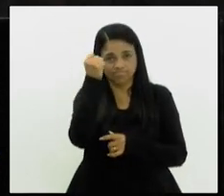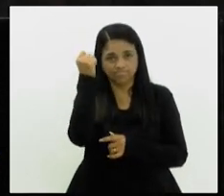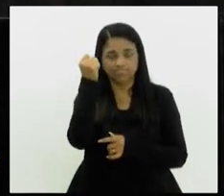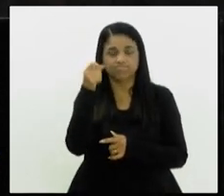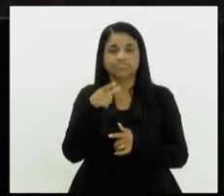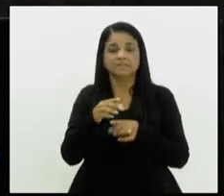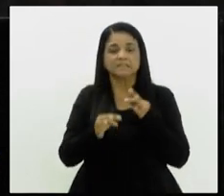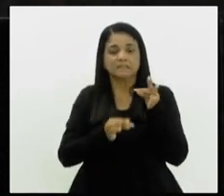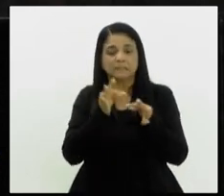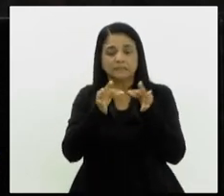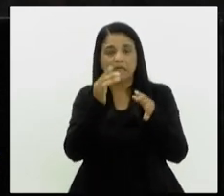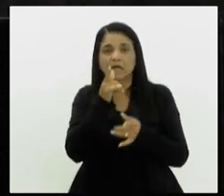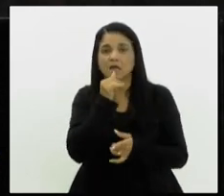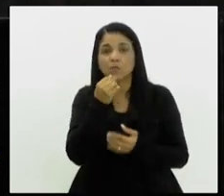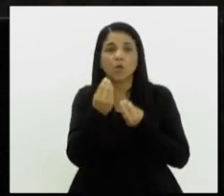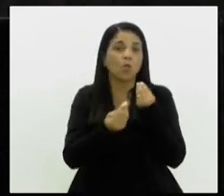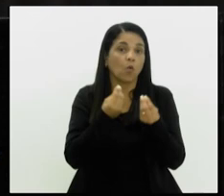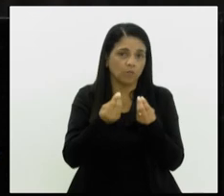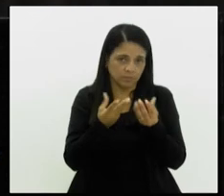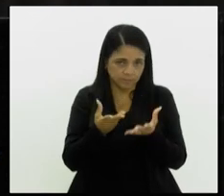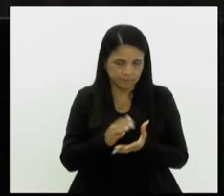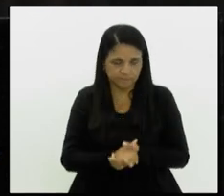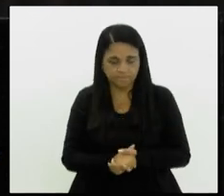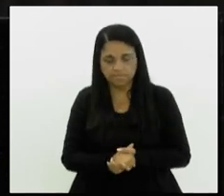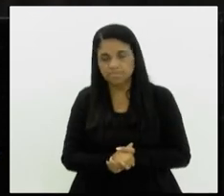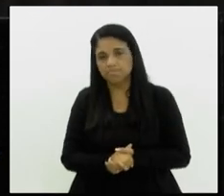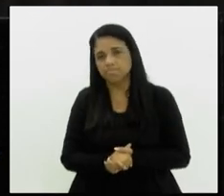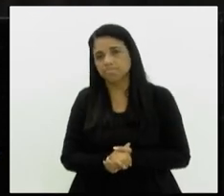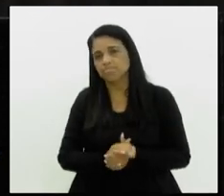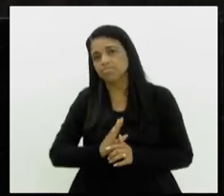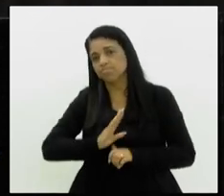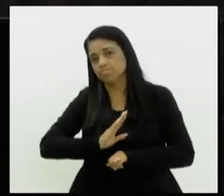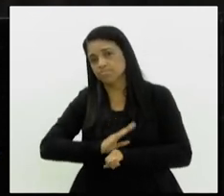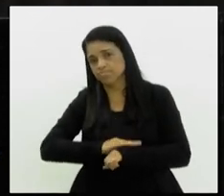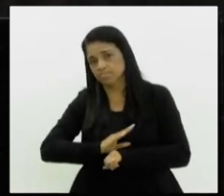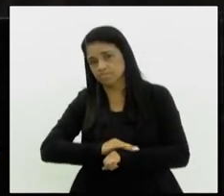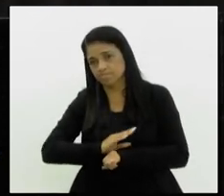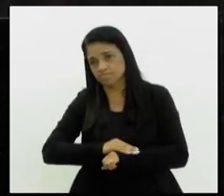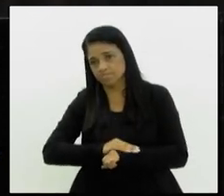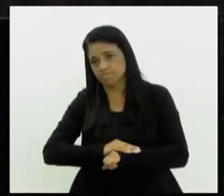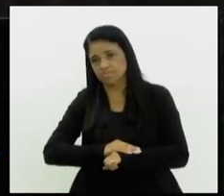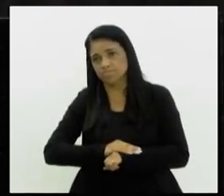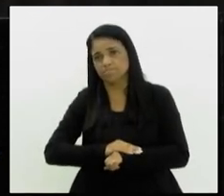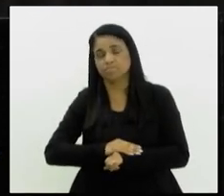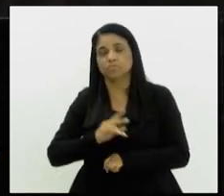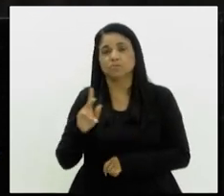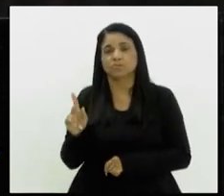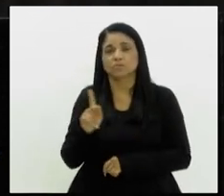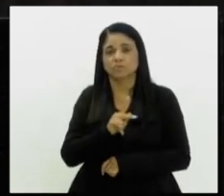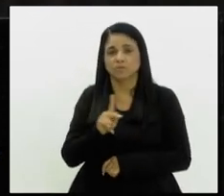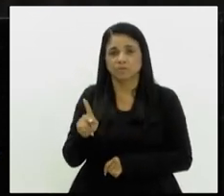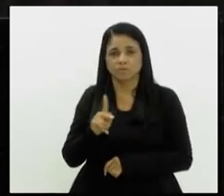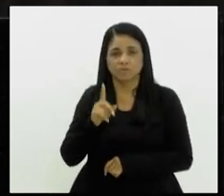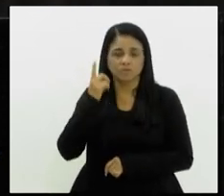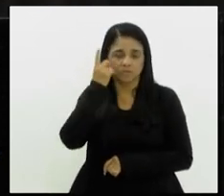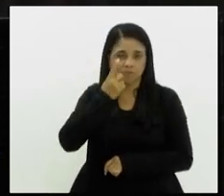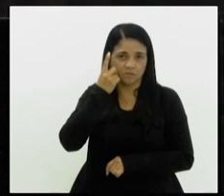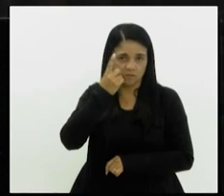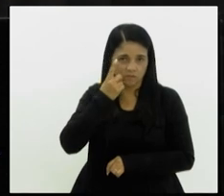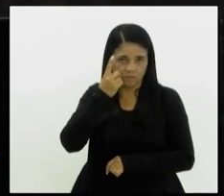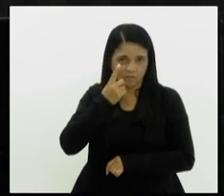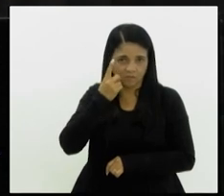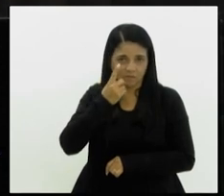água. E, nesse momento, deputado professor Josemar